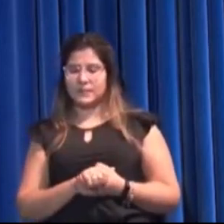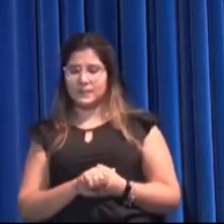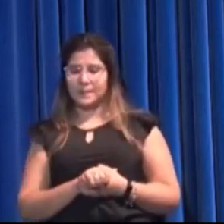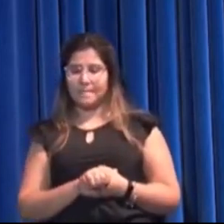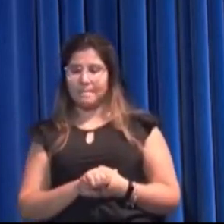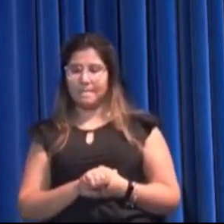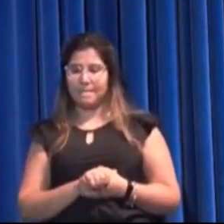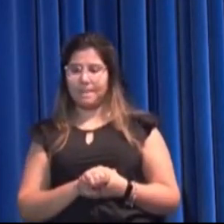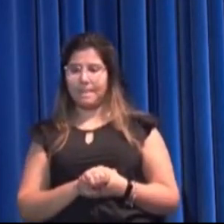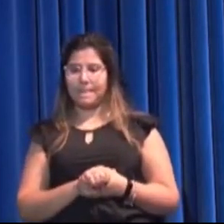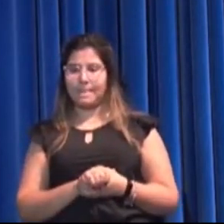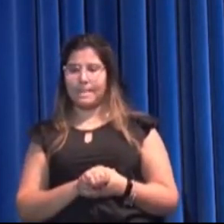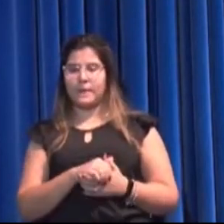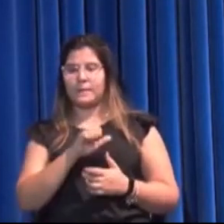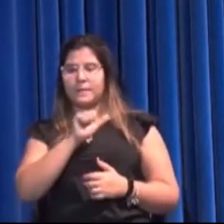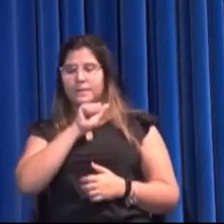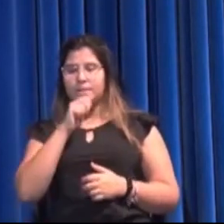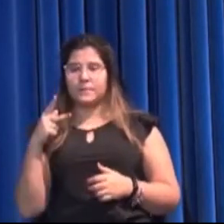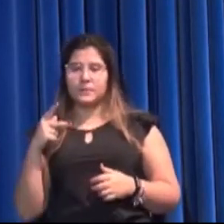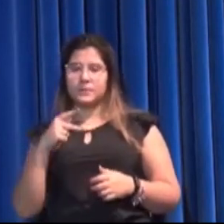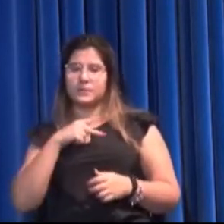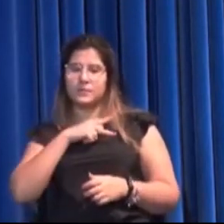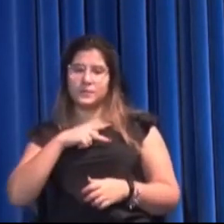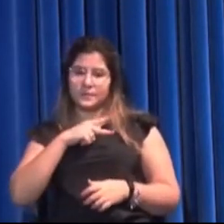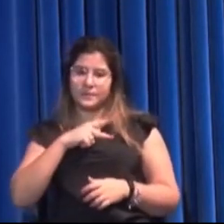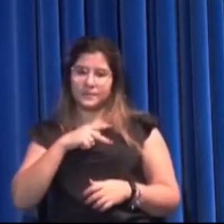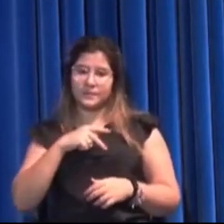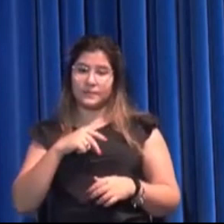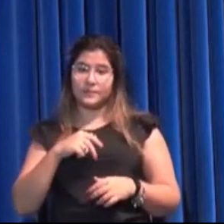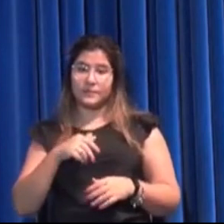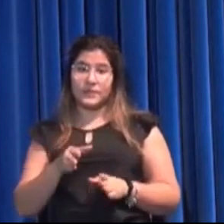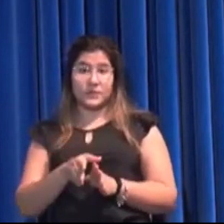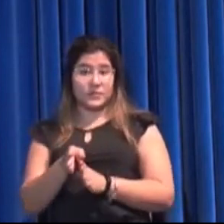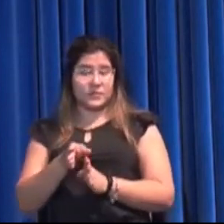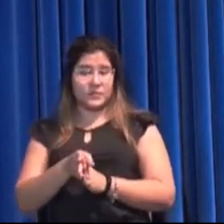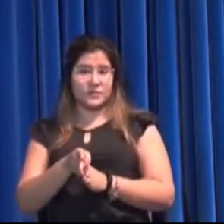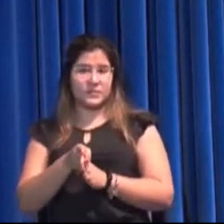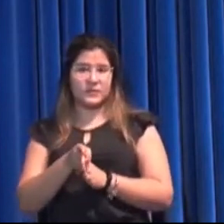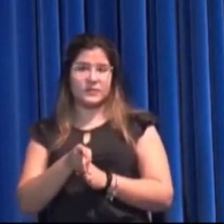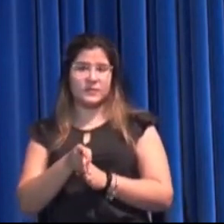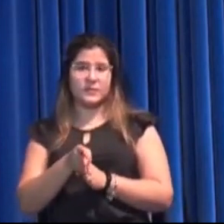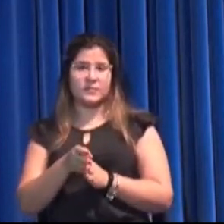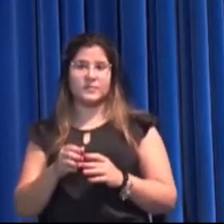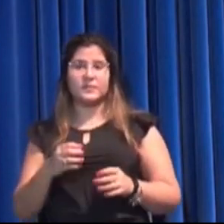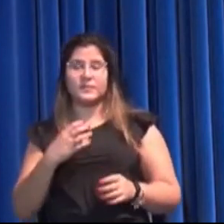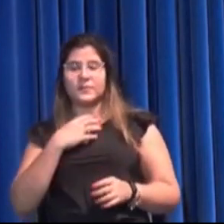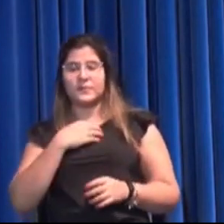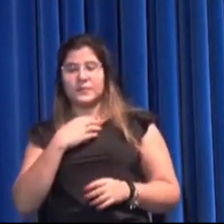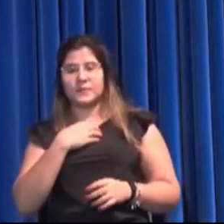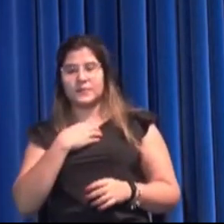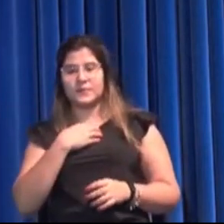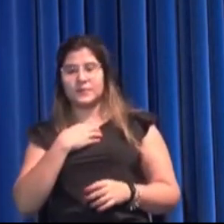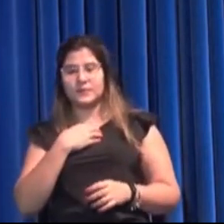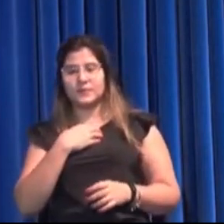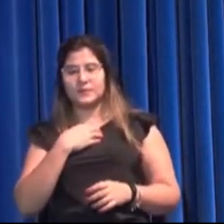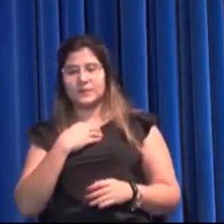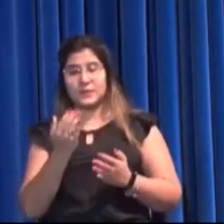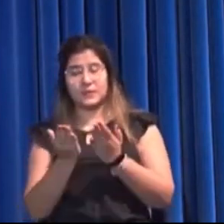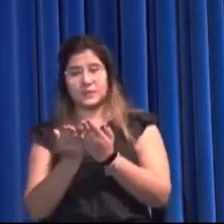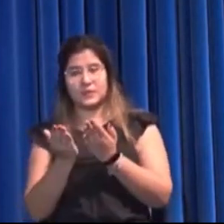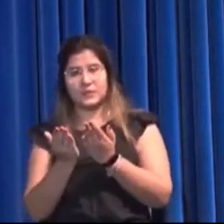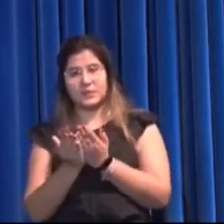O apóstolo Paulo está nos exortando a sermos